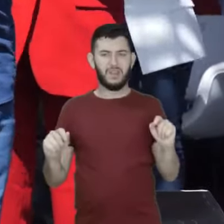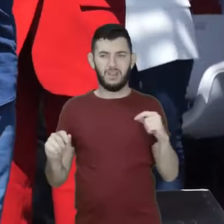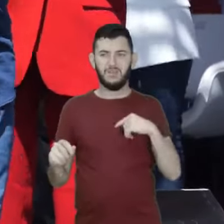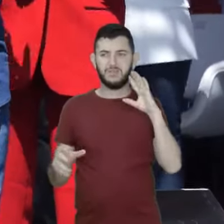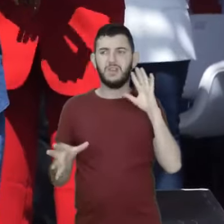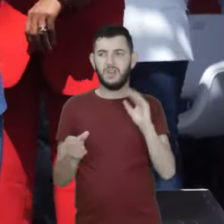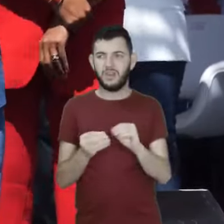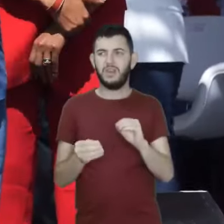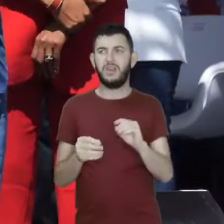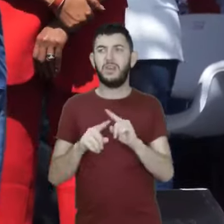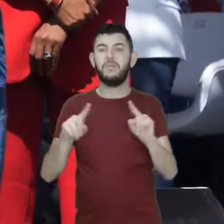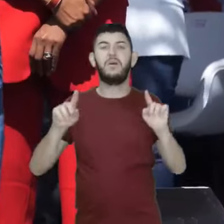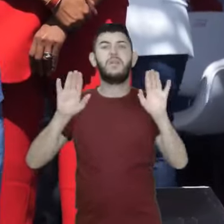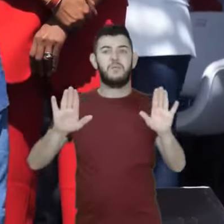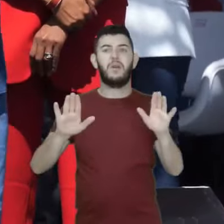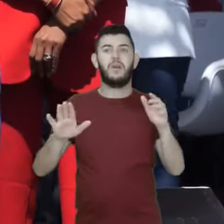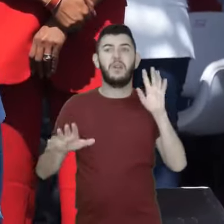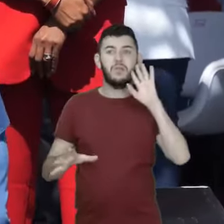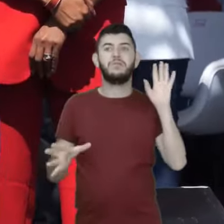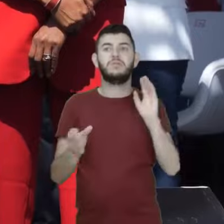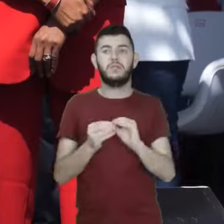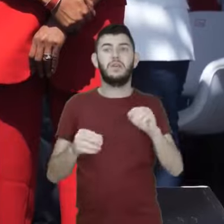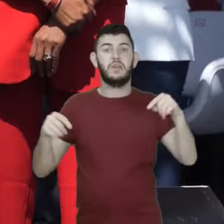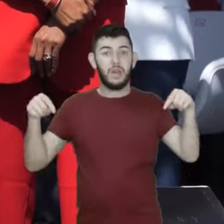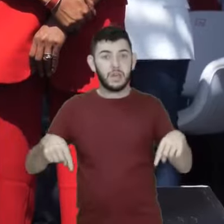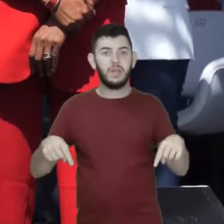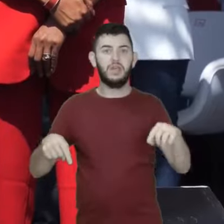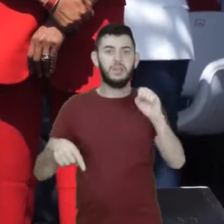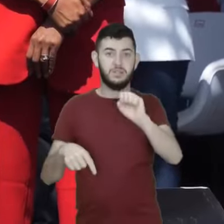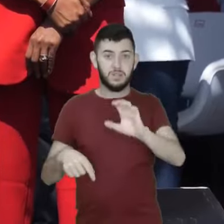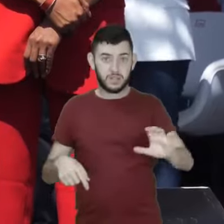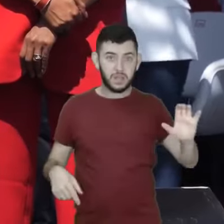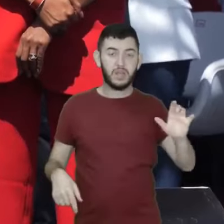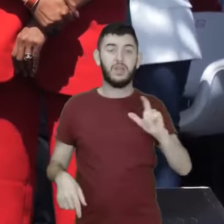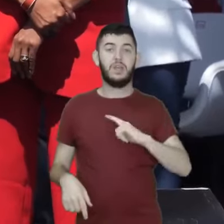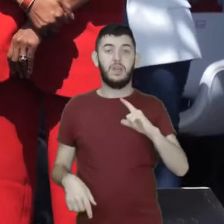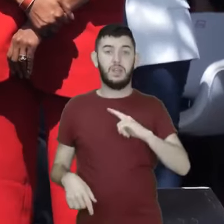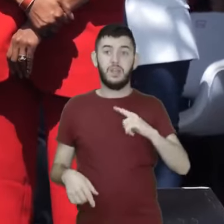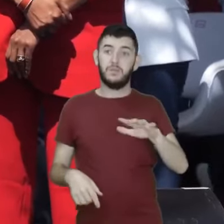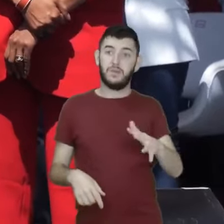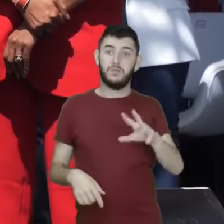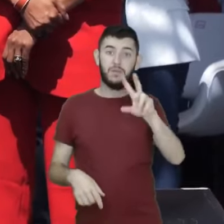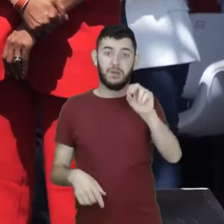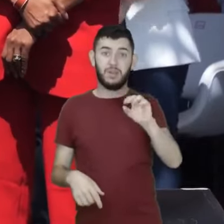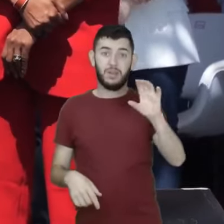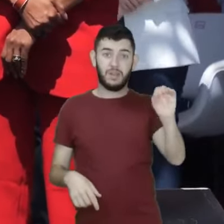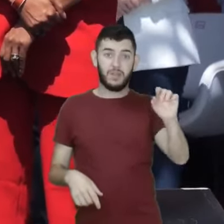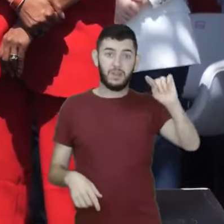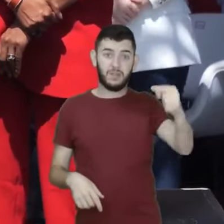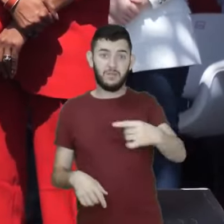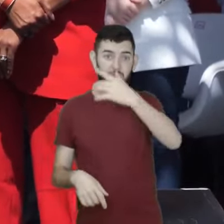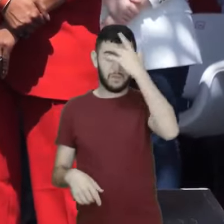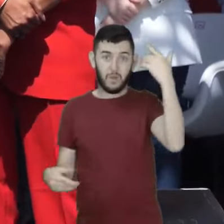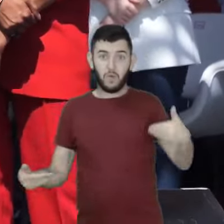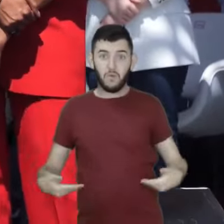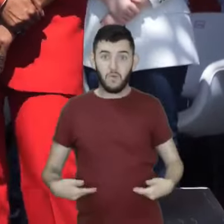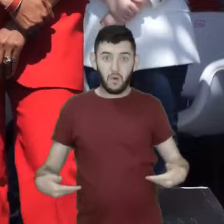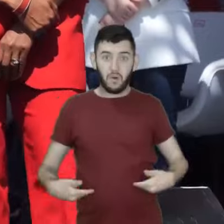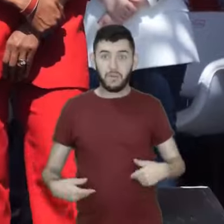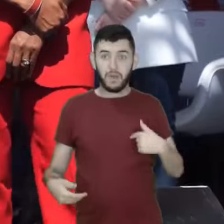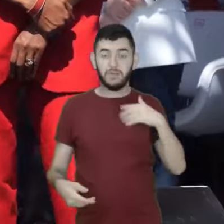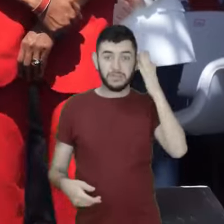nesse estado aqui tem pelo menos 500 mil pessoas passando fome. Eu sei disso, porque o estado